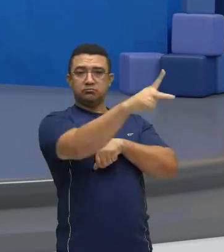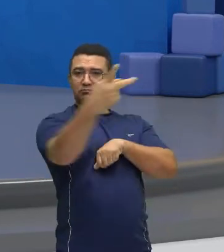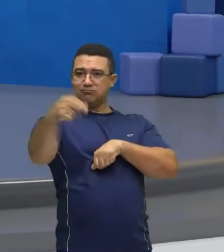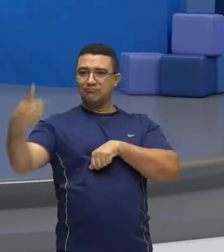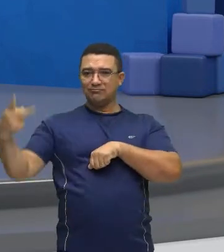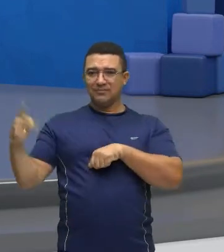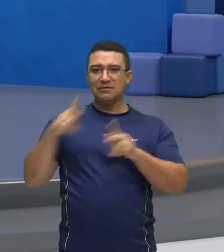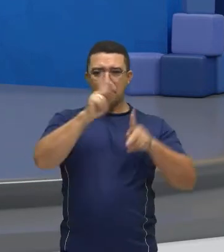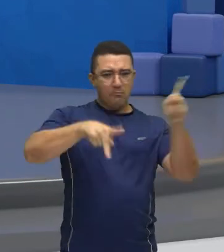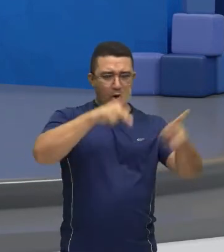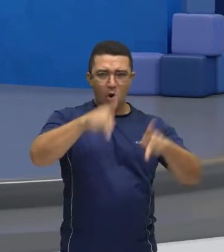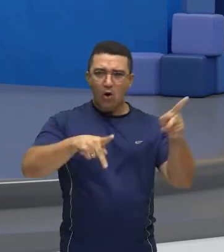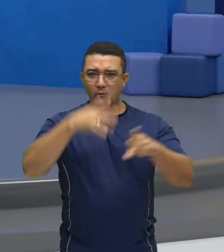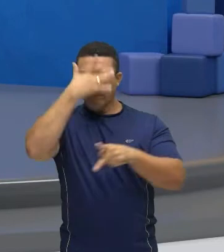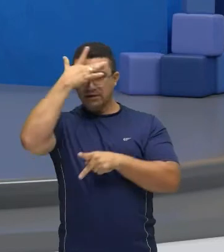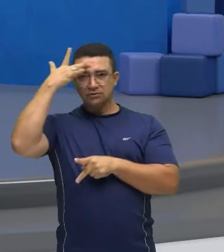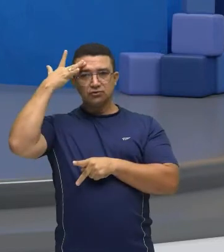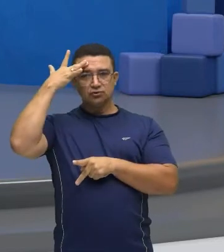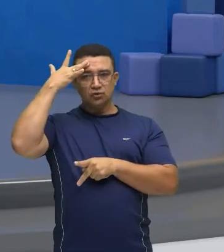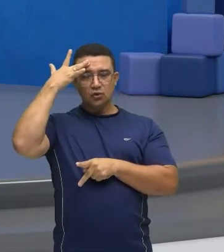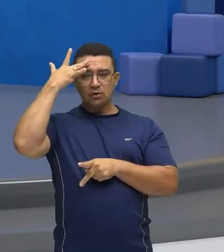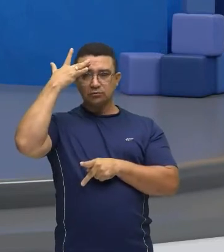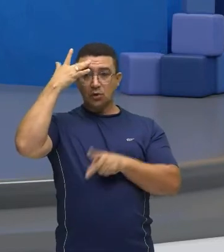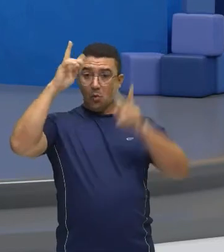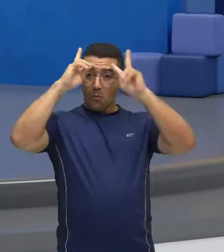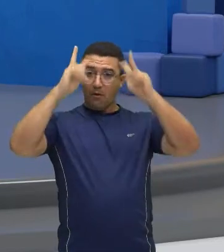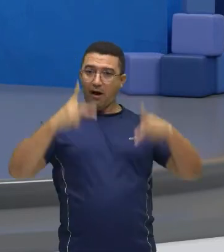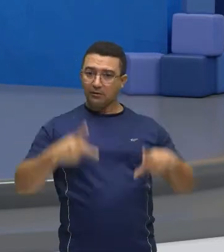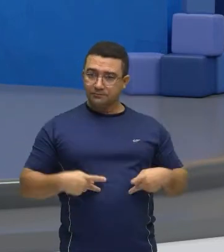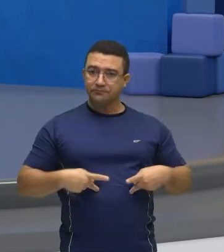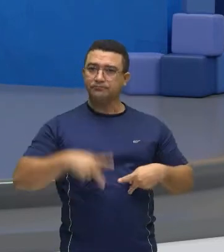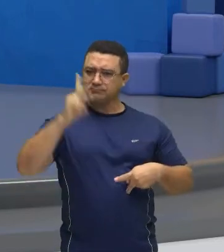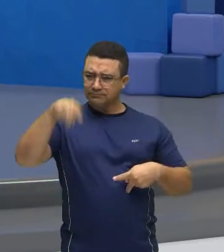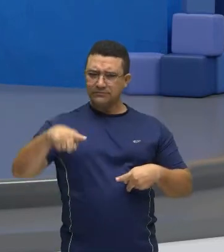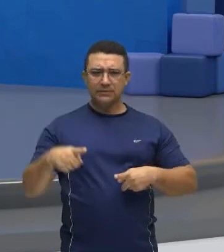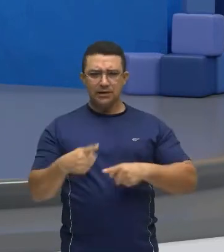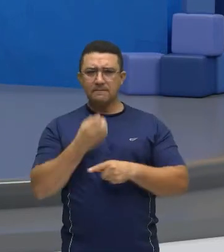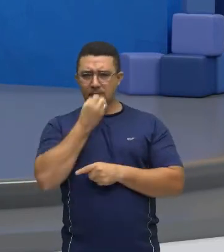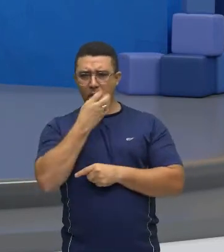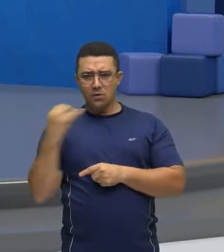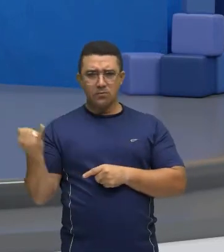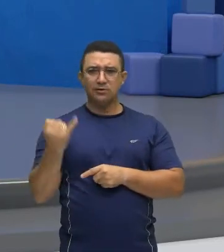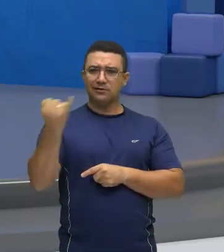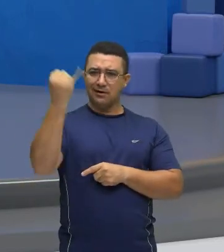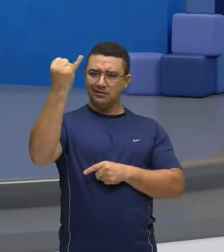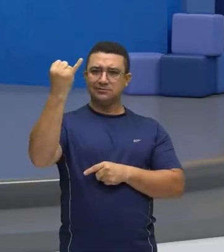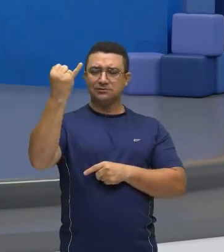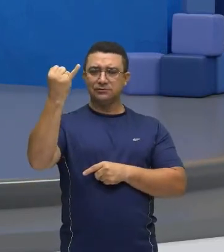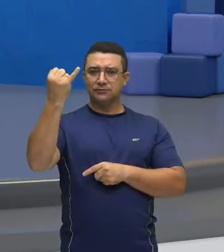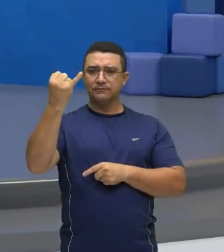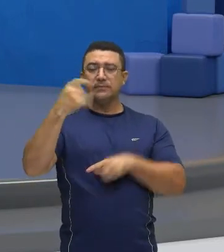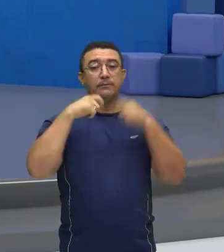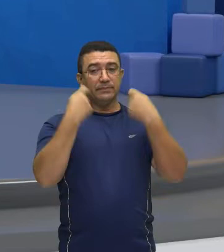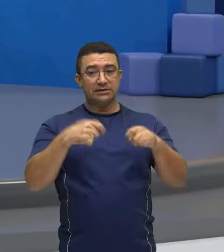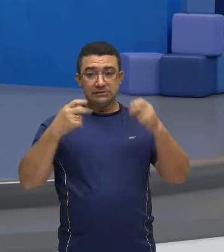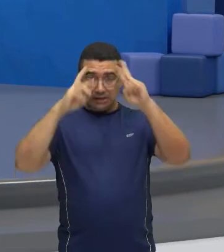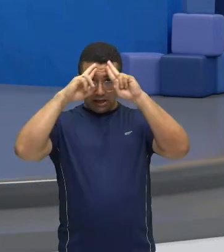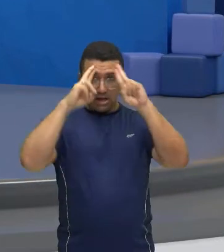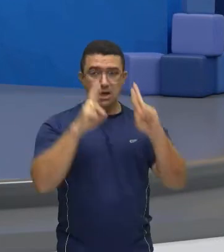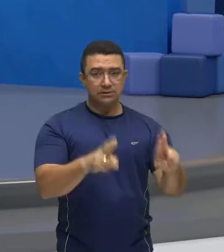diversas manifestações humanas, são aprendidas, né, são vivenciadas ali por nós, seres humanos, e que nos cabe